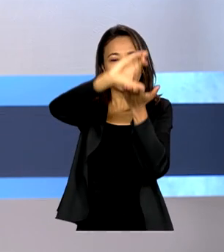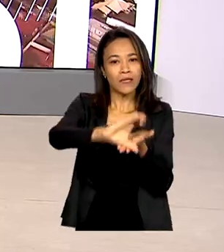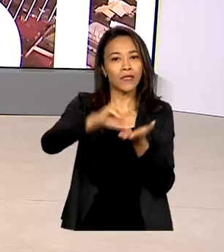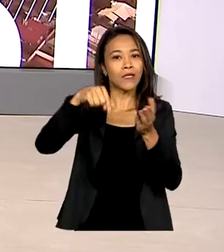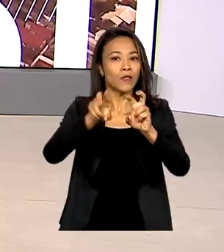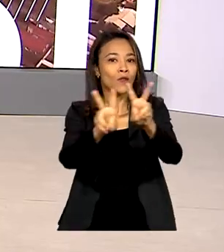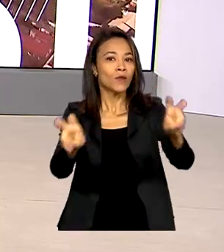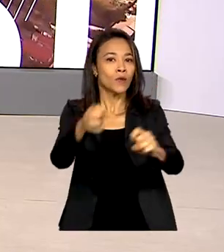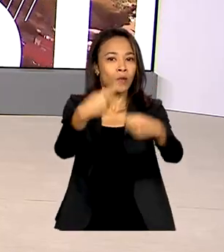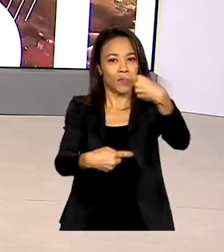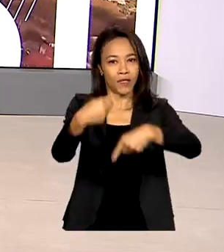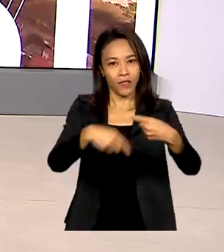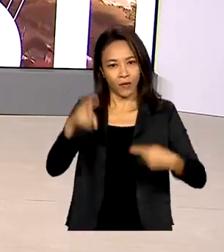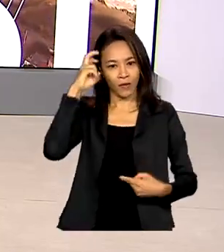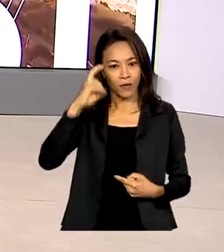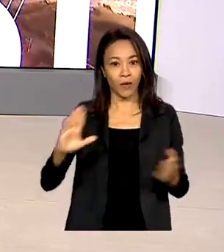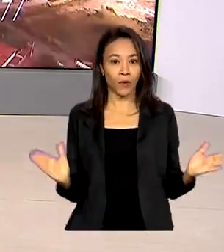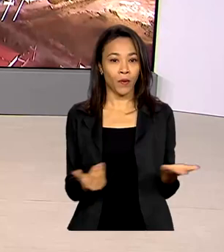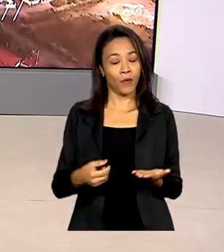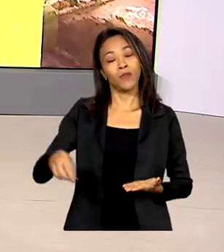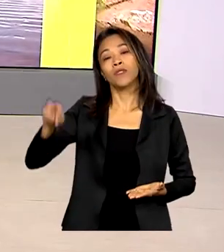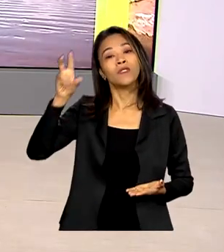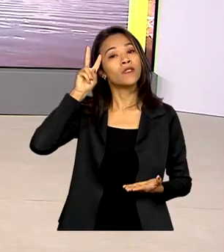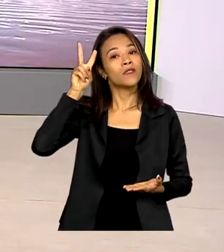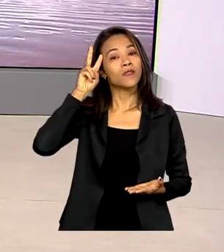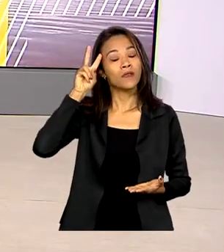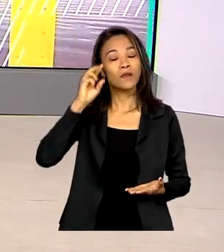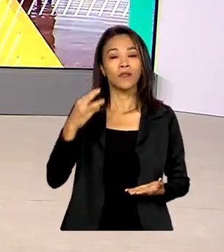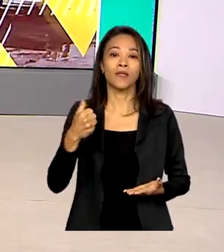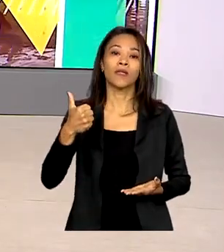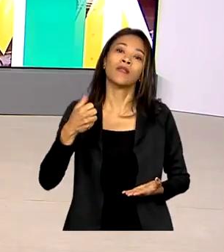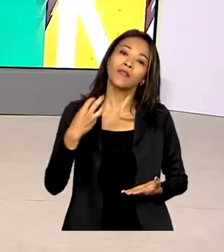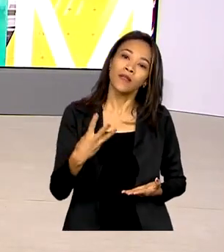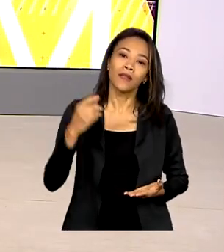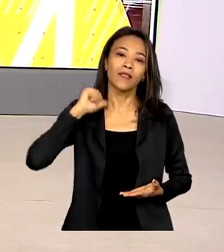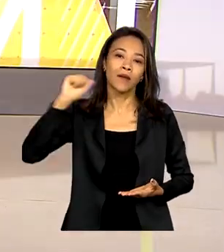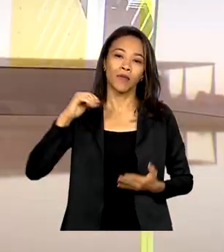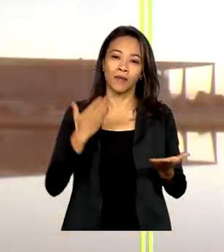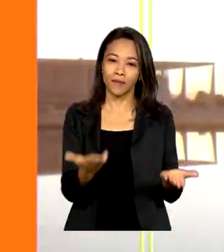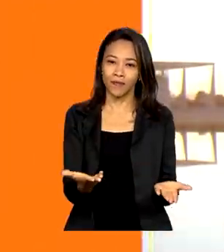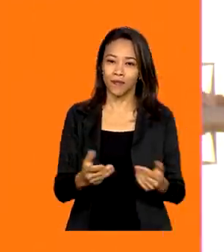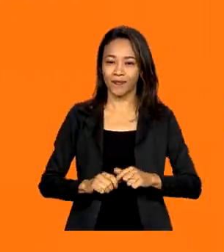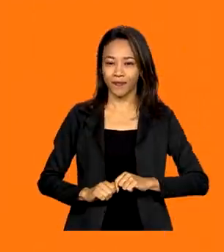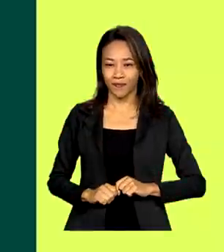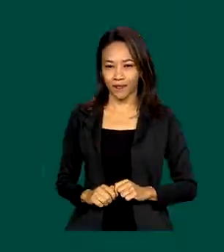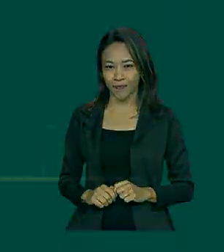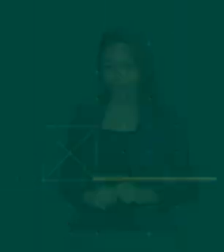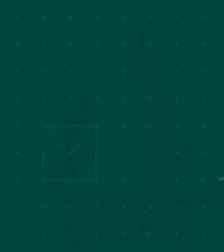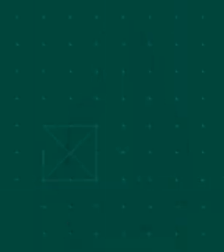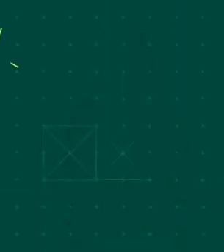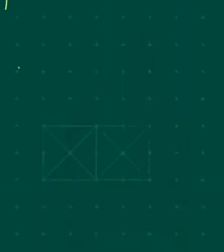Cultural. Segunda-feira, 3 de abril, o Brasil em Dia já está no ar.